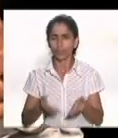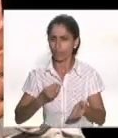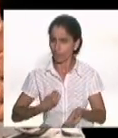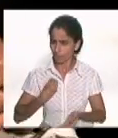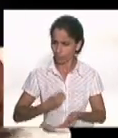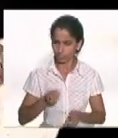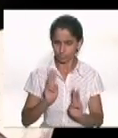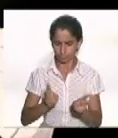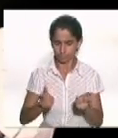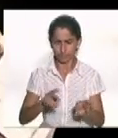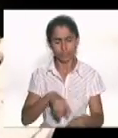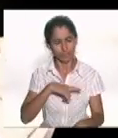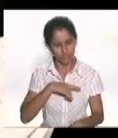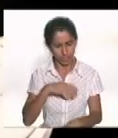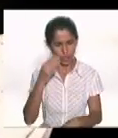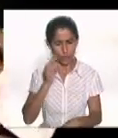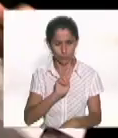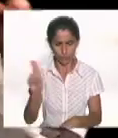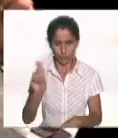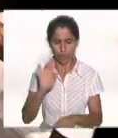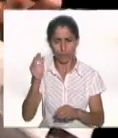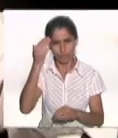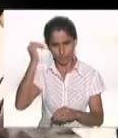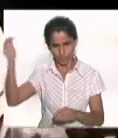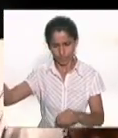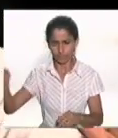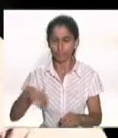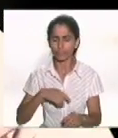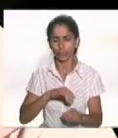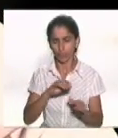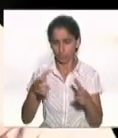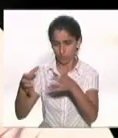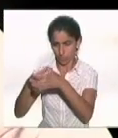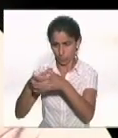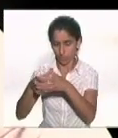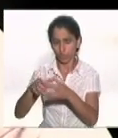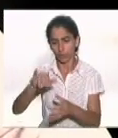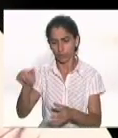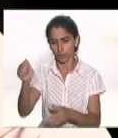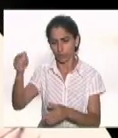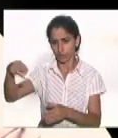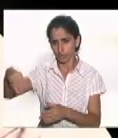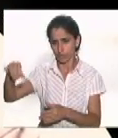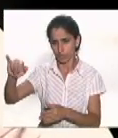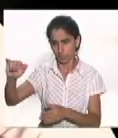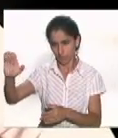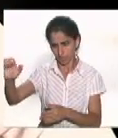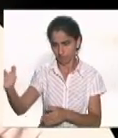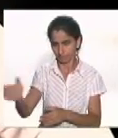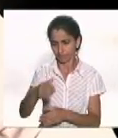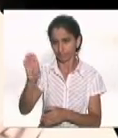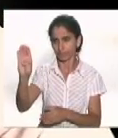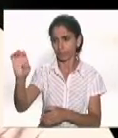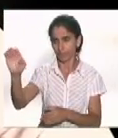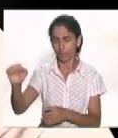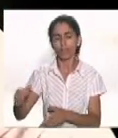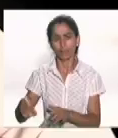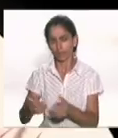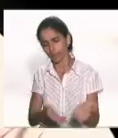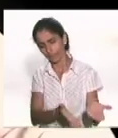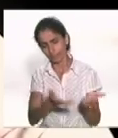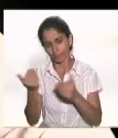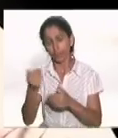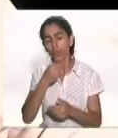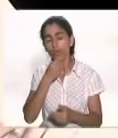está até hoje aí, tem o nome danado do... Bom, da banda JB. Uhum. Aí fica aí, ai, sei o quê.